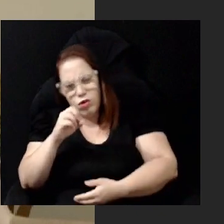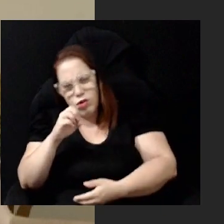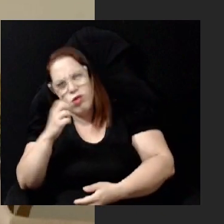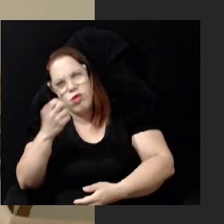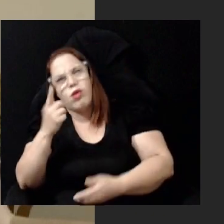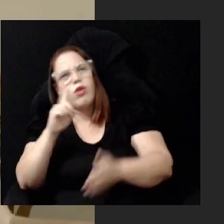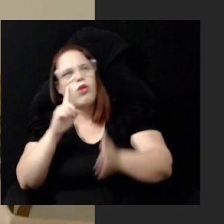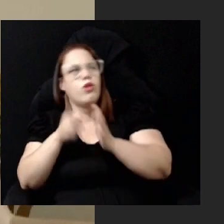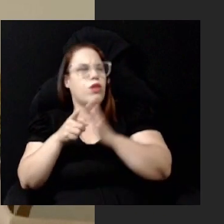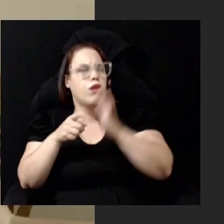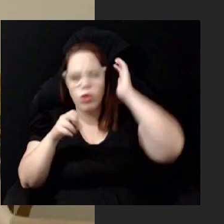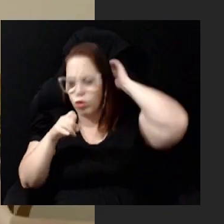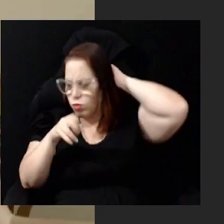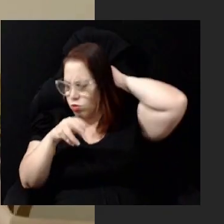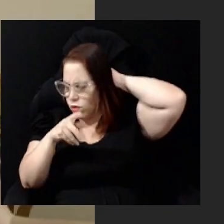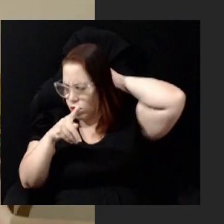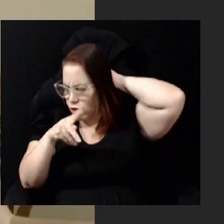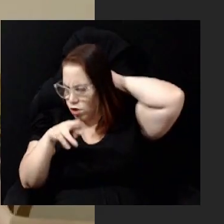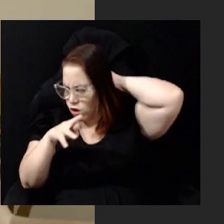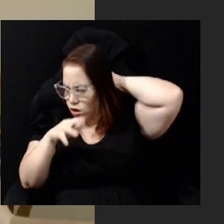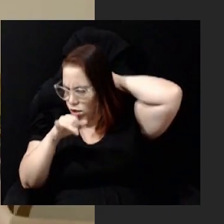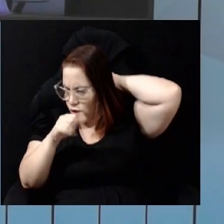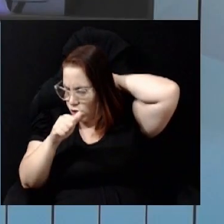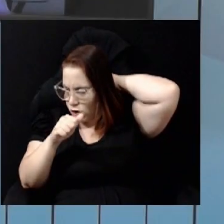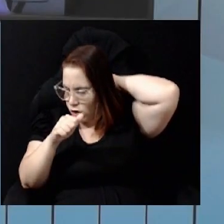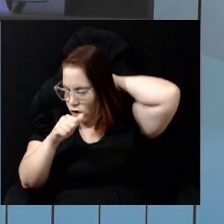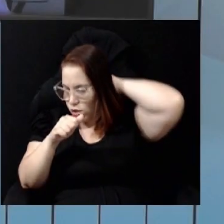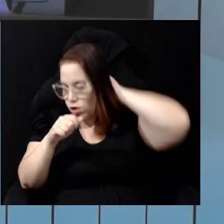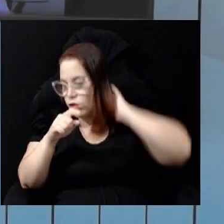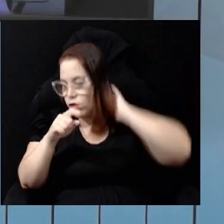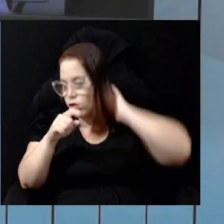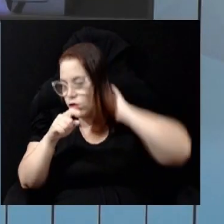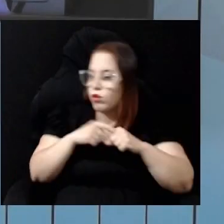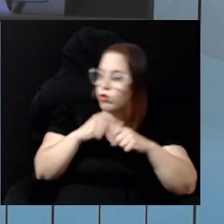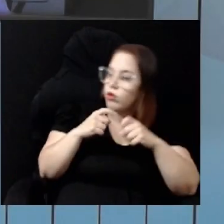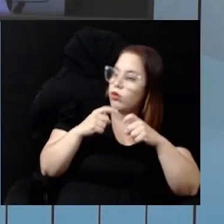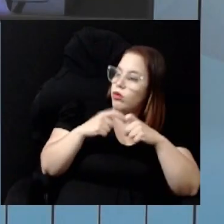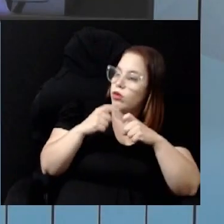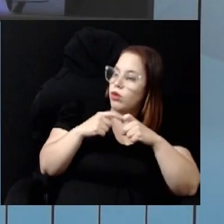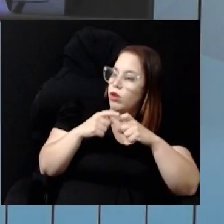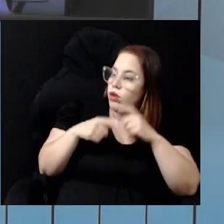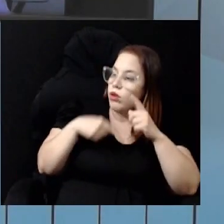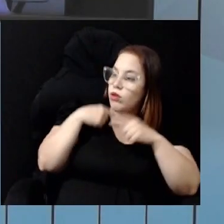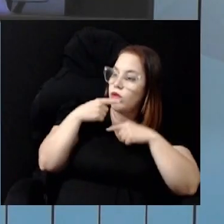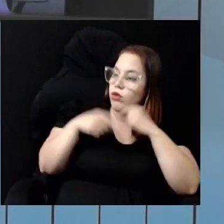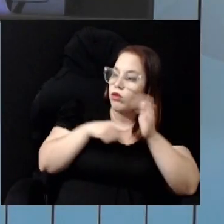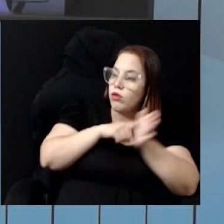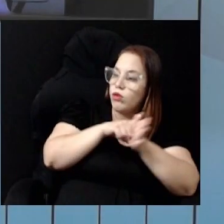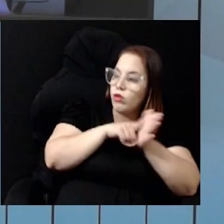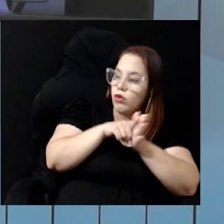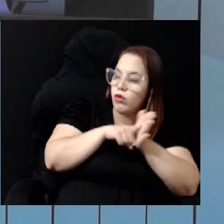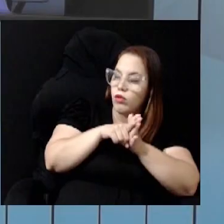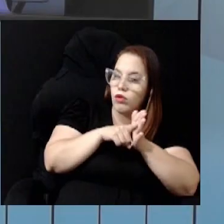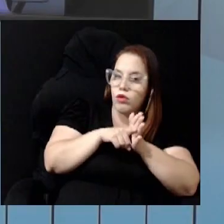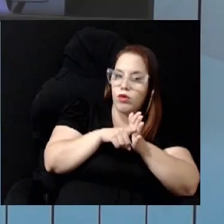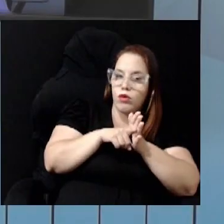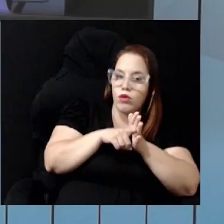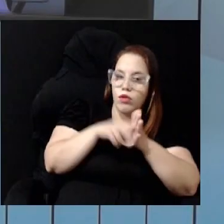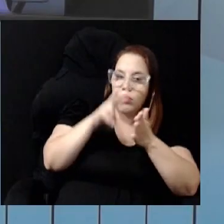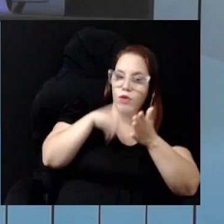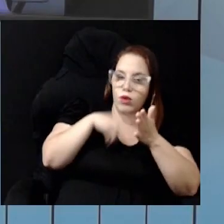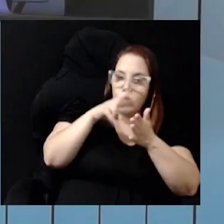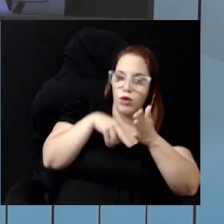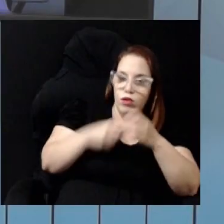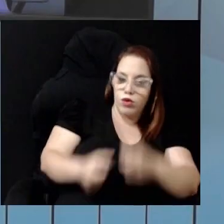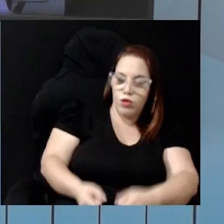está nas mãos do ortopedista. Doutor, eu estava pesquisando, né, sobre esse tema e eu li que o